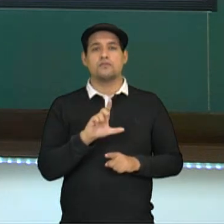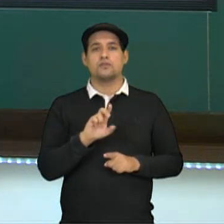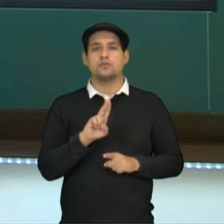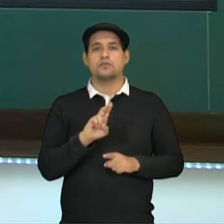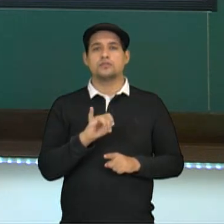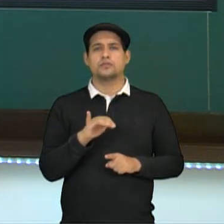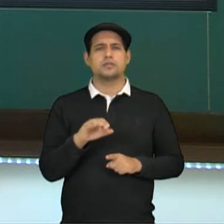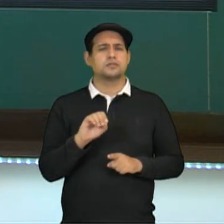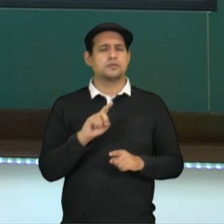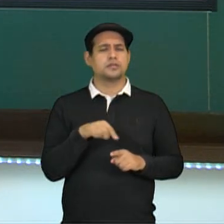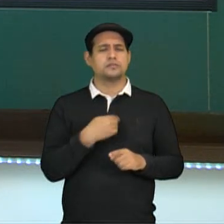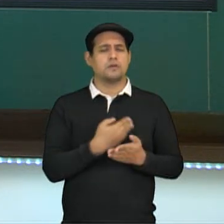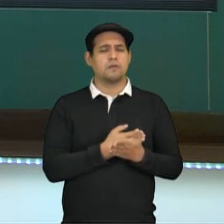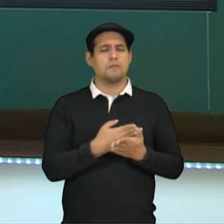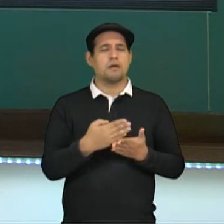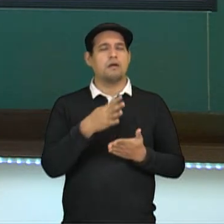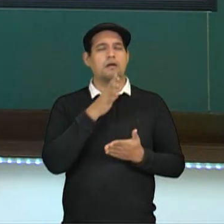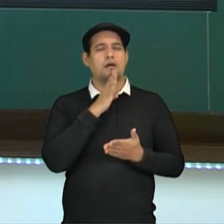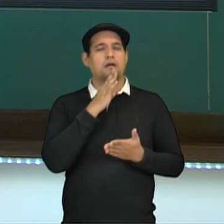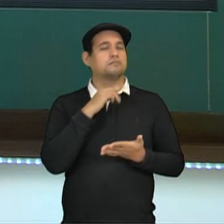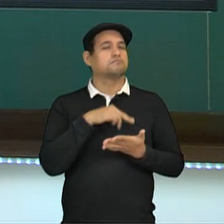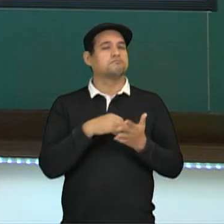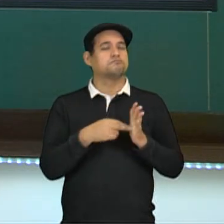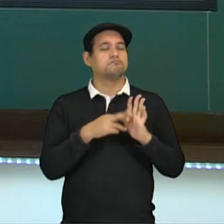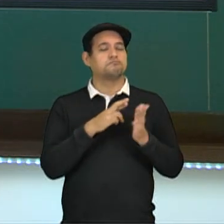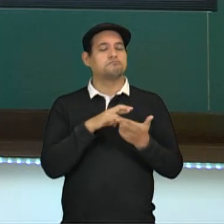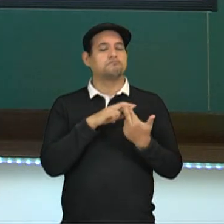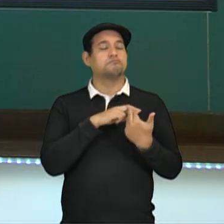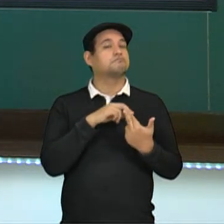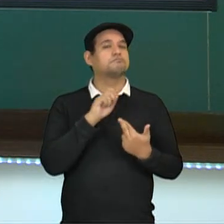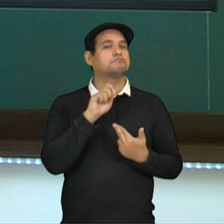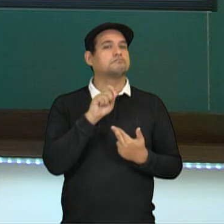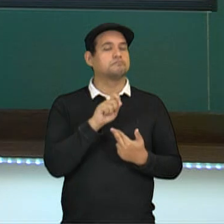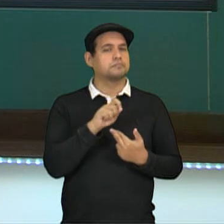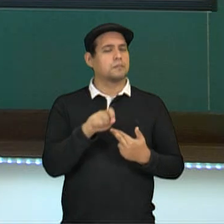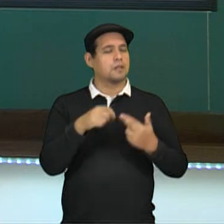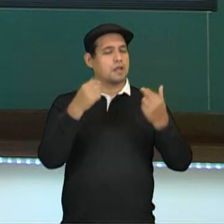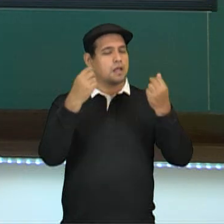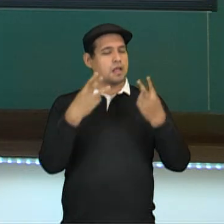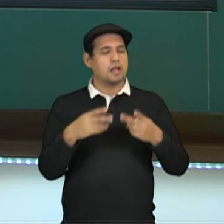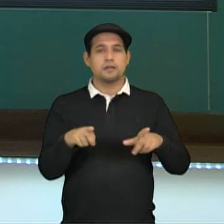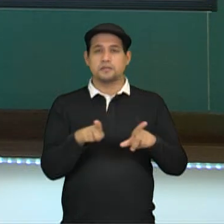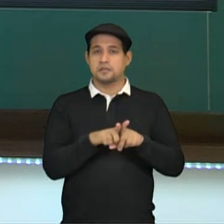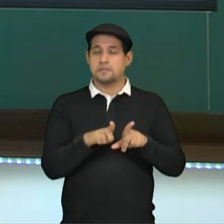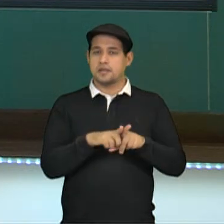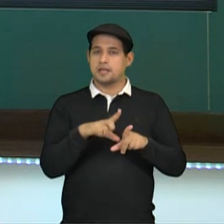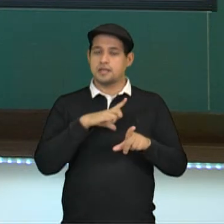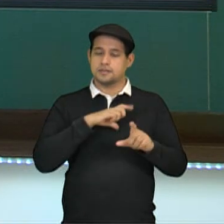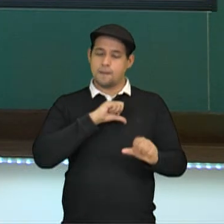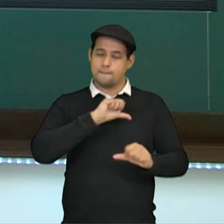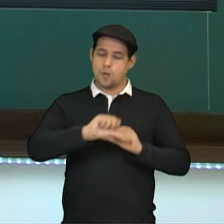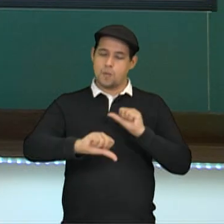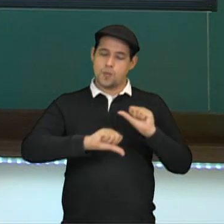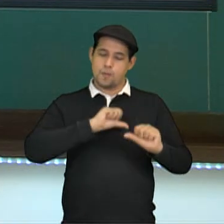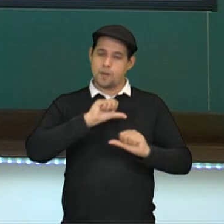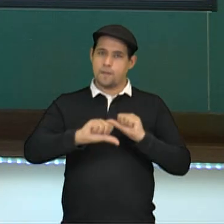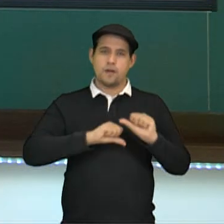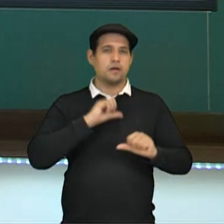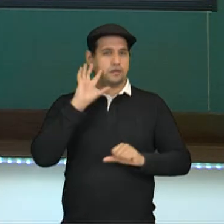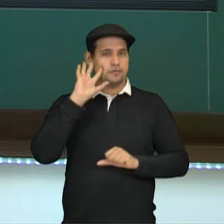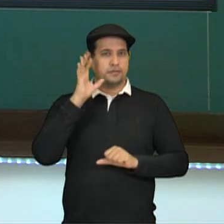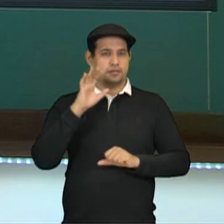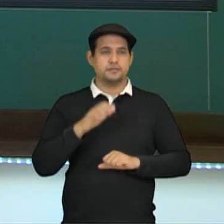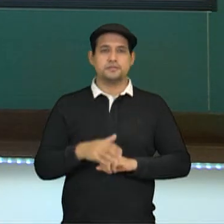vamos começar a conhecer, ela é uma das responsáveis, então, por explicar essa variabilidade